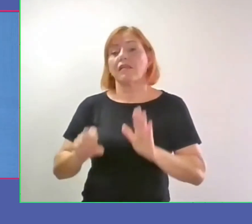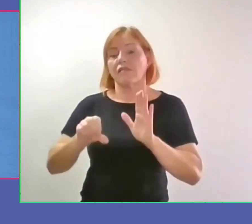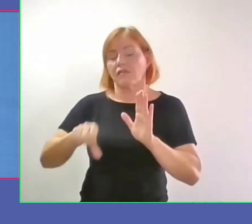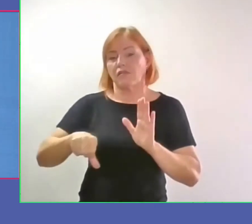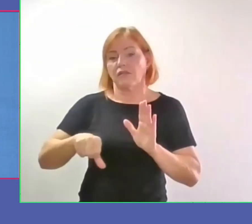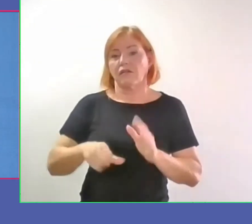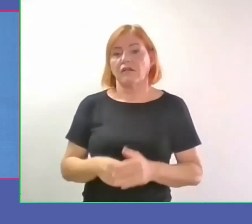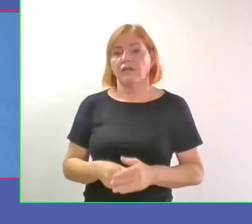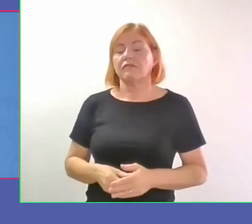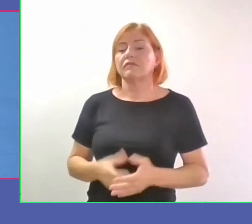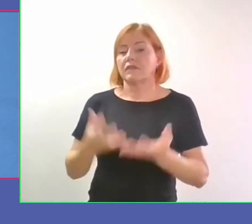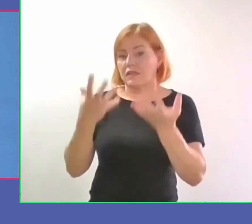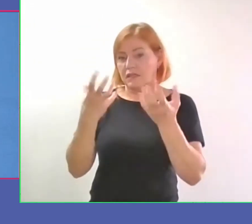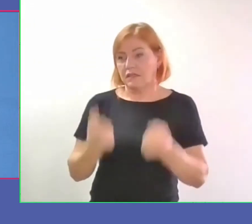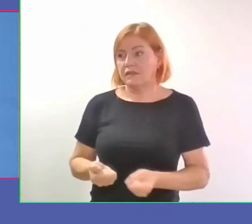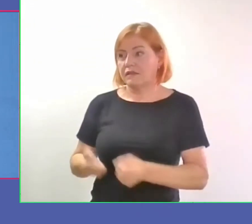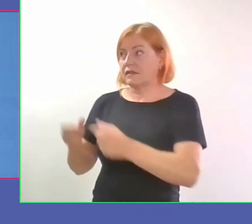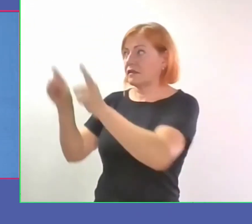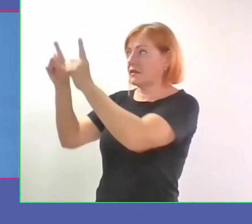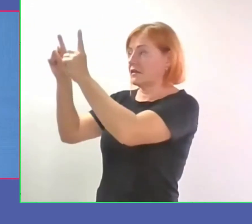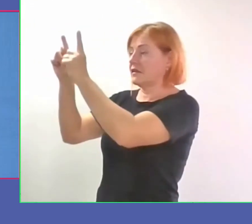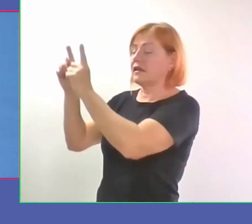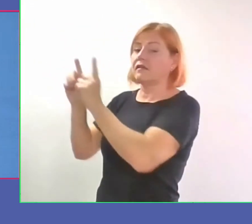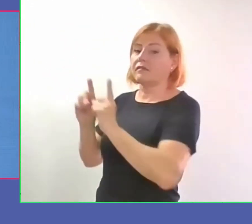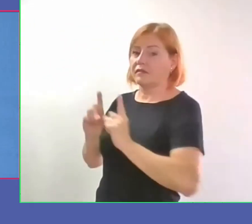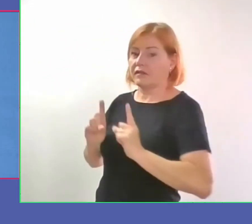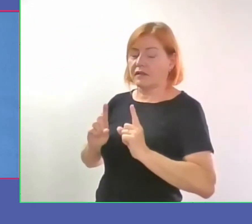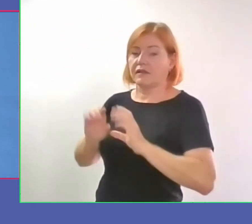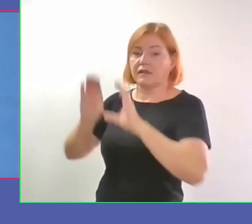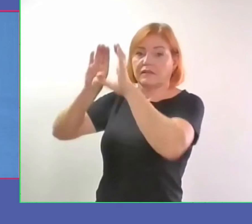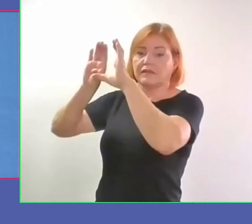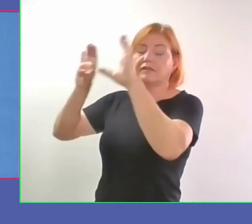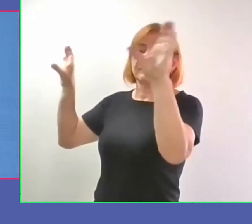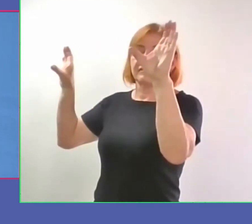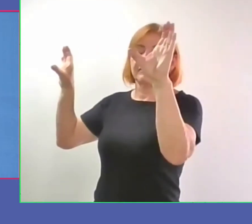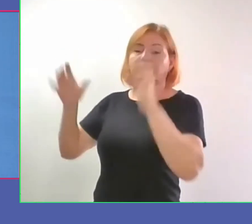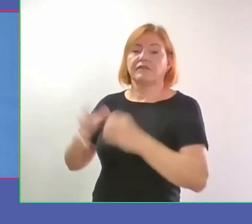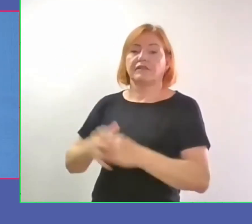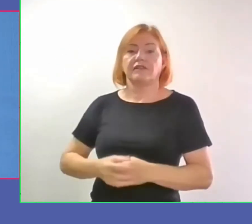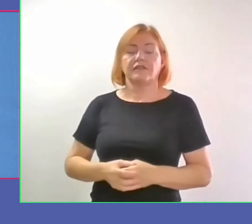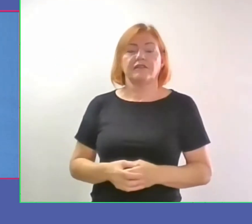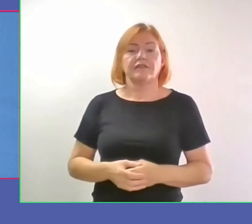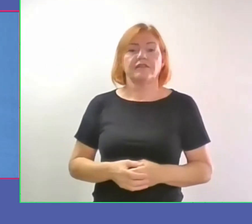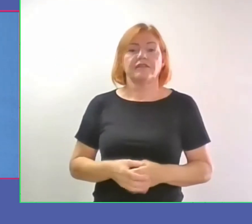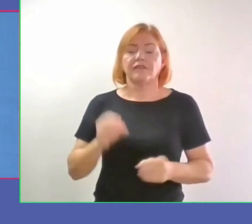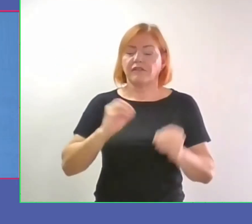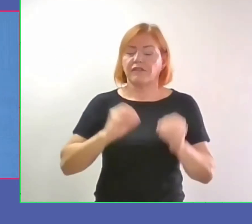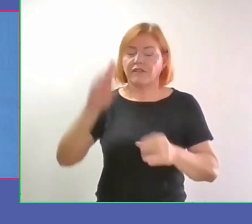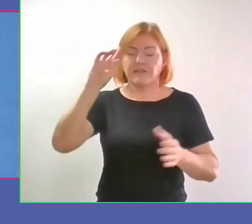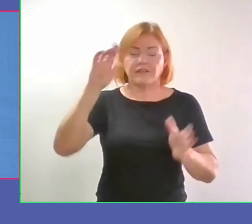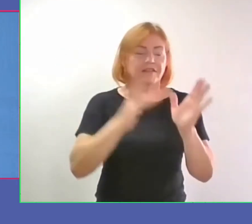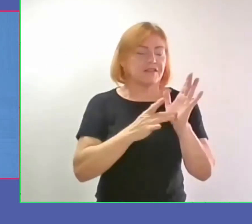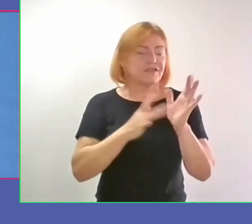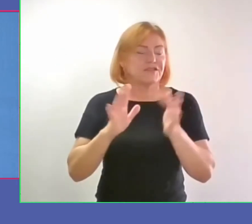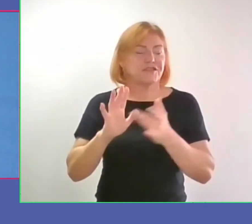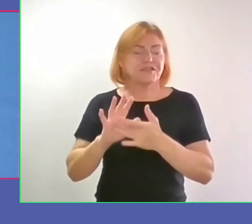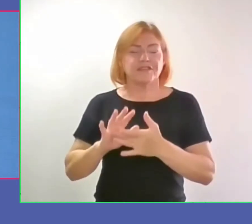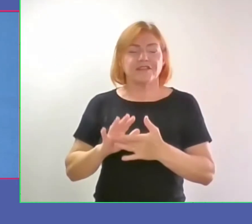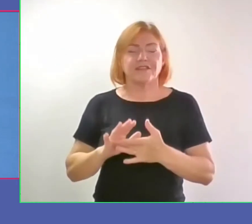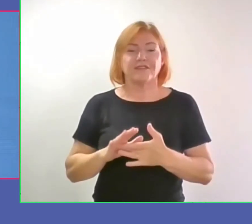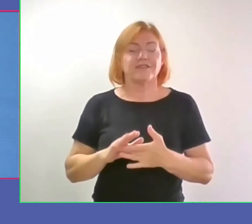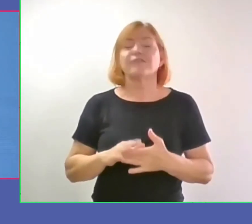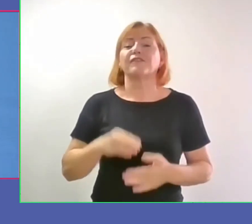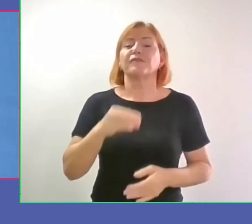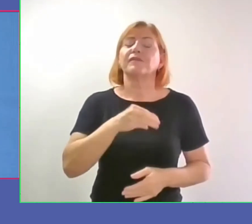Amém? Ó Senhor Jesus. Aí continuando, vamos lá, Mateus 5, 6, 7, vamos já passar, porque